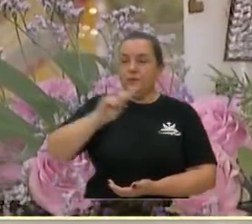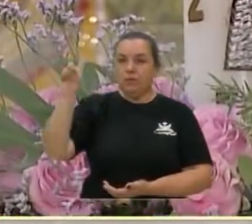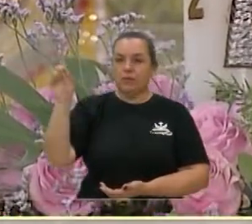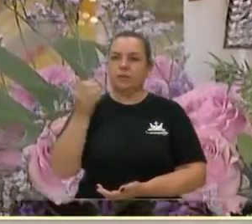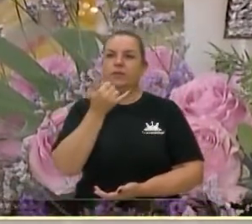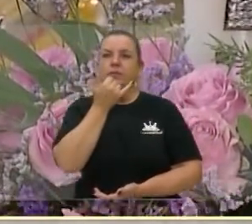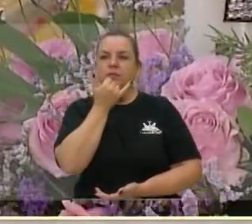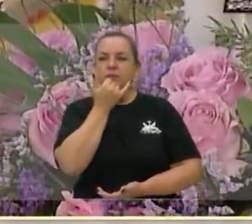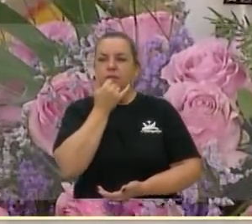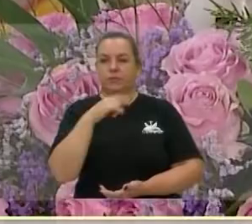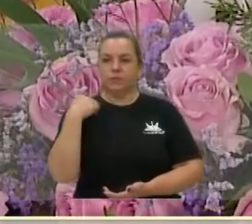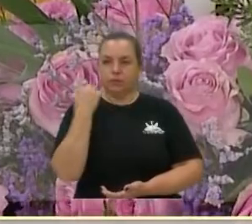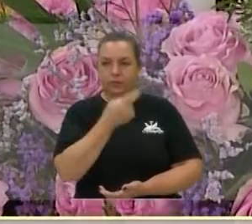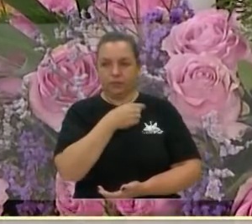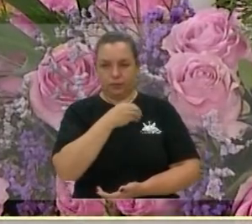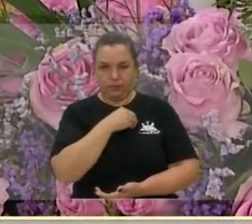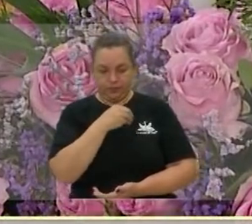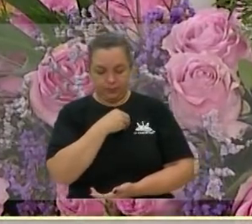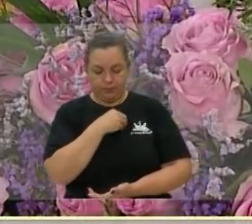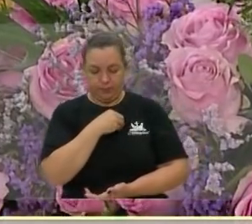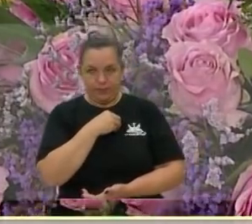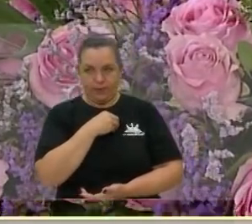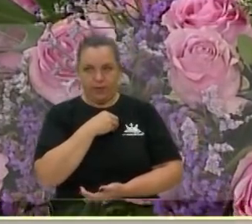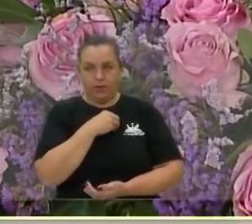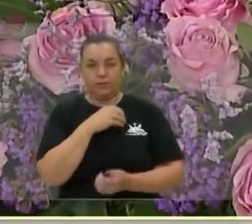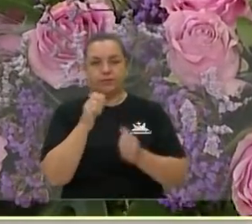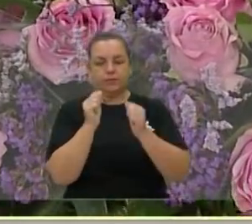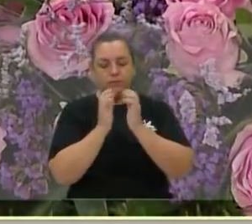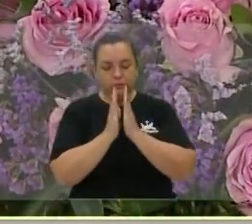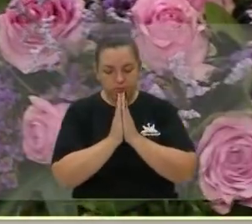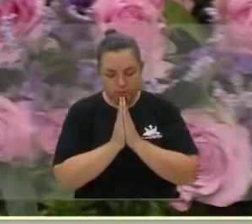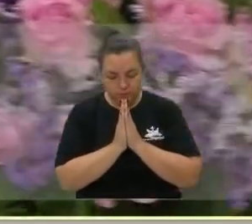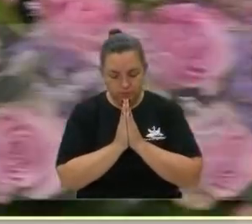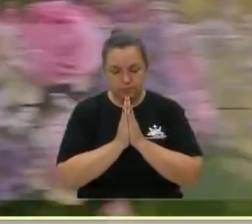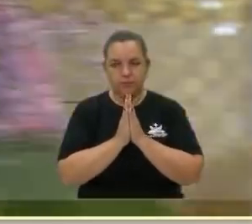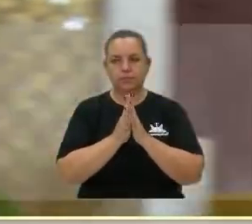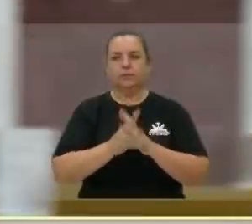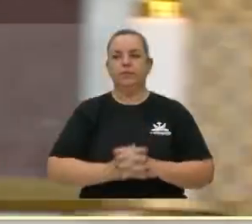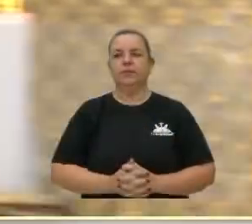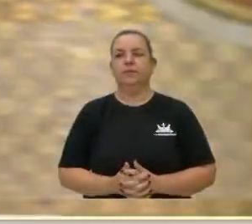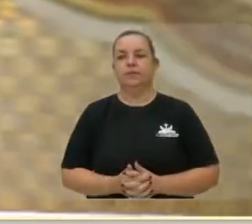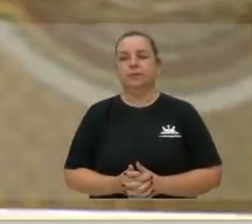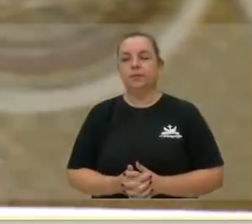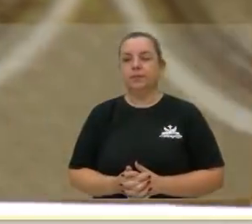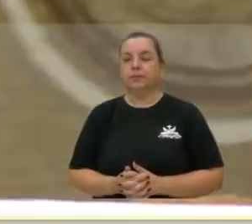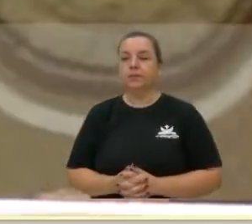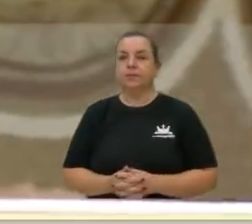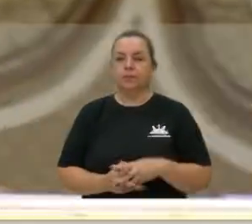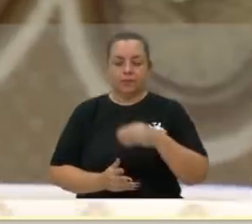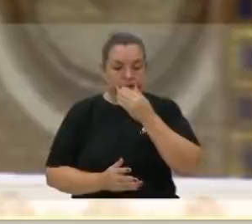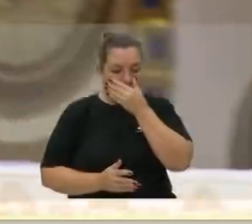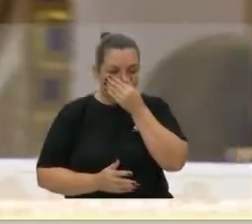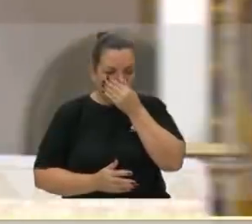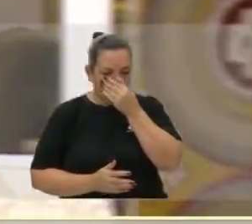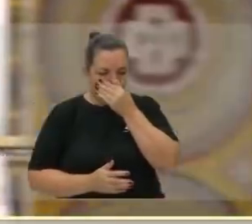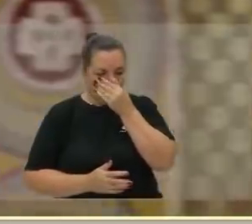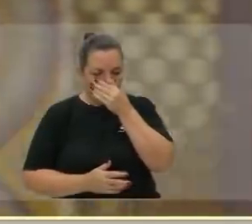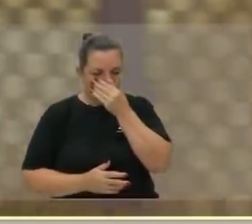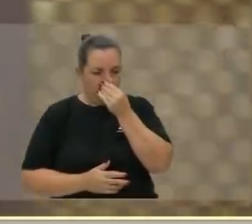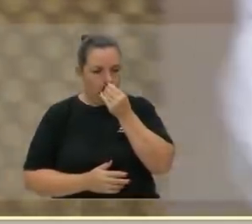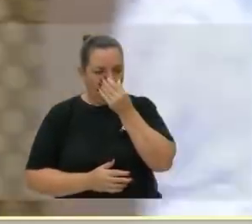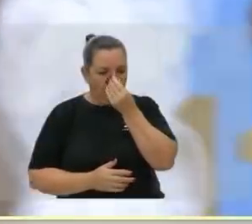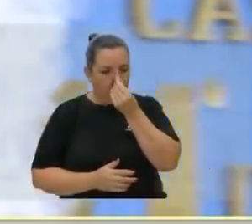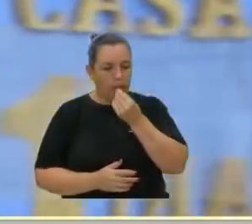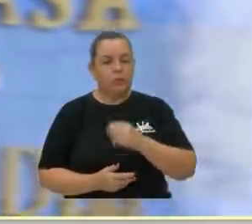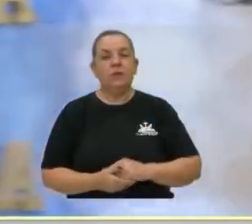Deus perdoe os nossos pecados. Amém. Queridos filhos e filhas,